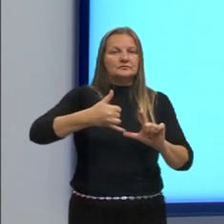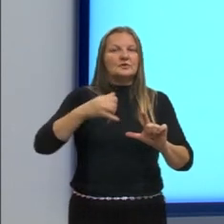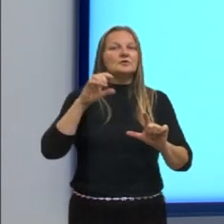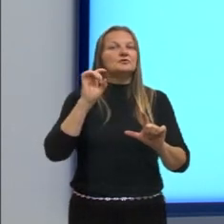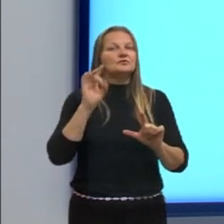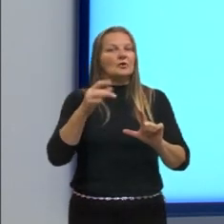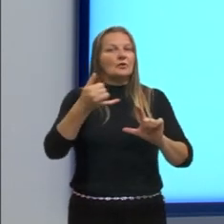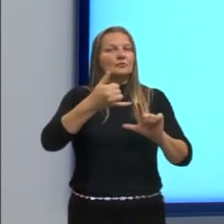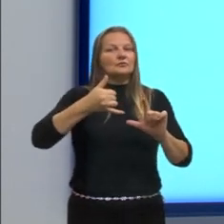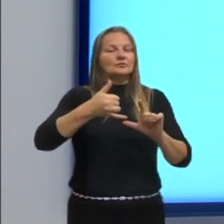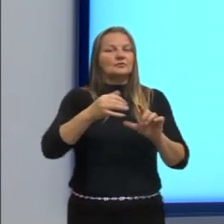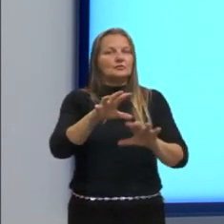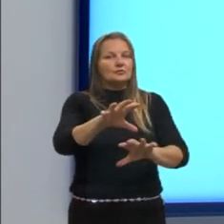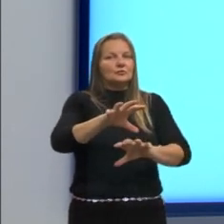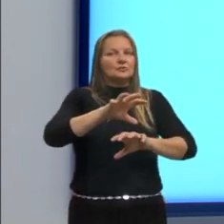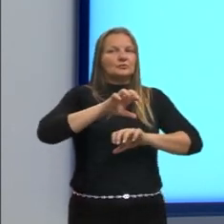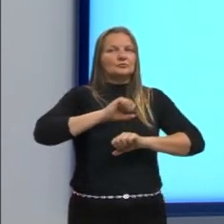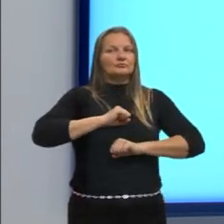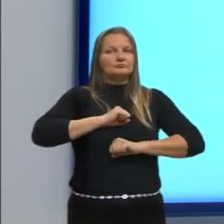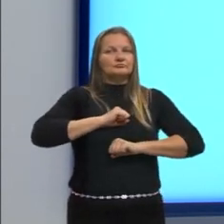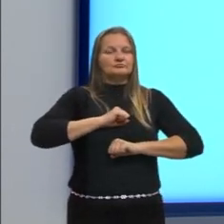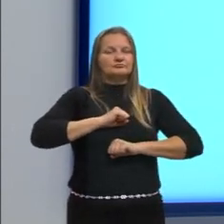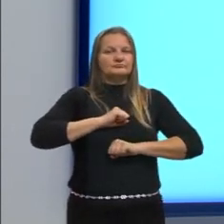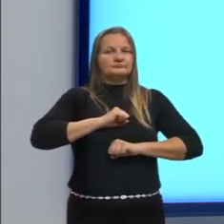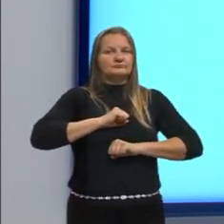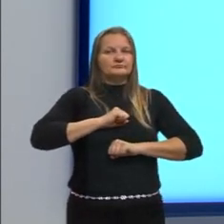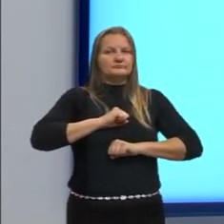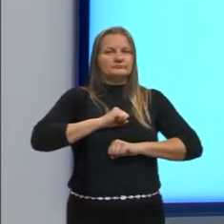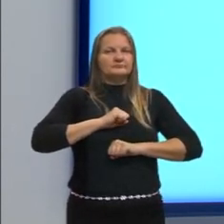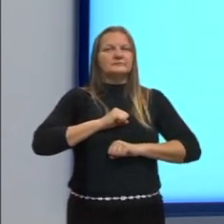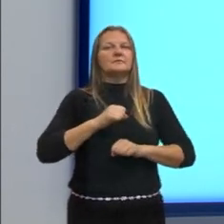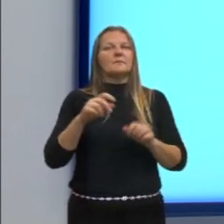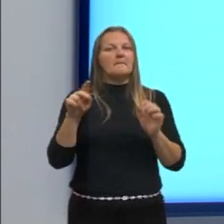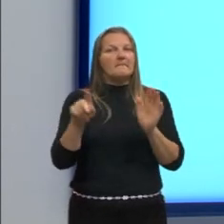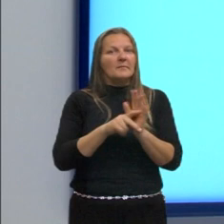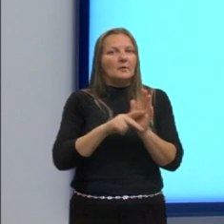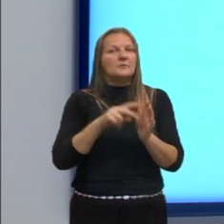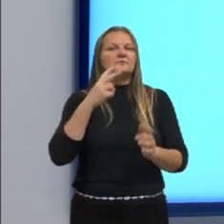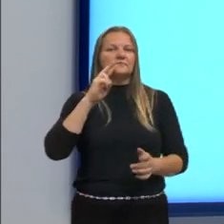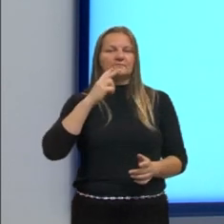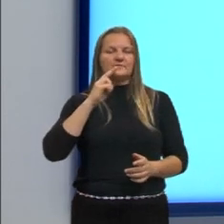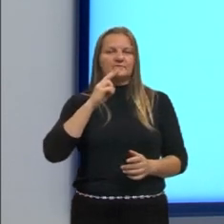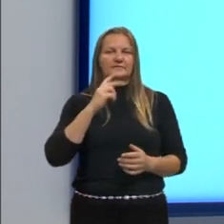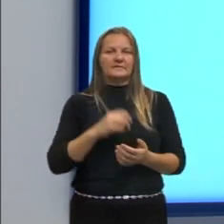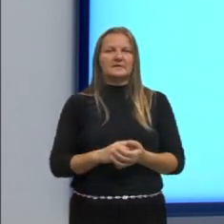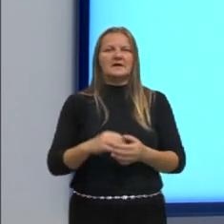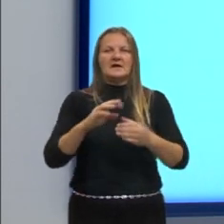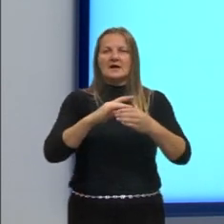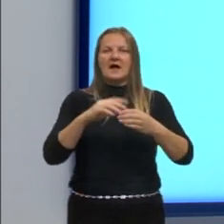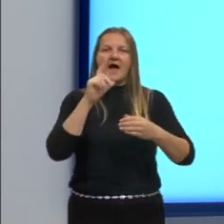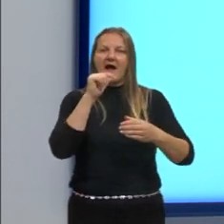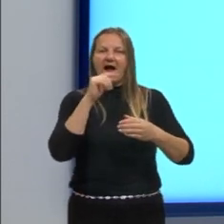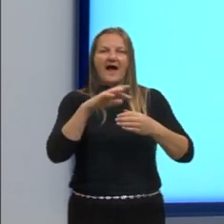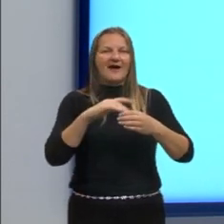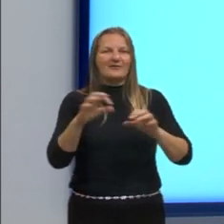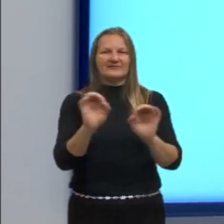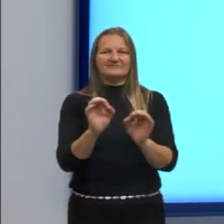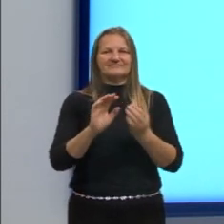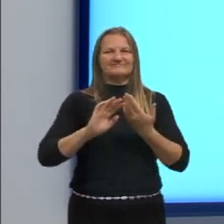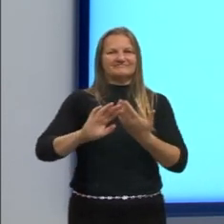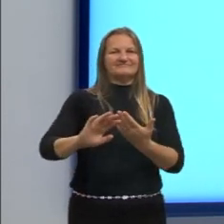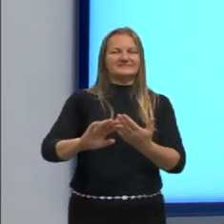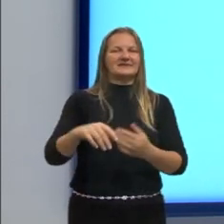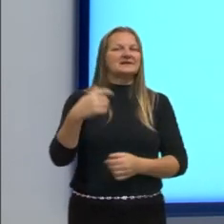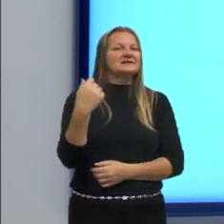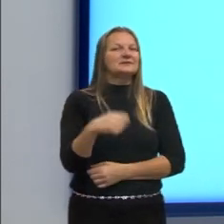transportar e absorver auxiliar o transporte e absorção das vitaminas como elas não são solúveis em água então não há